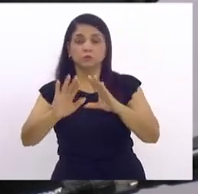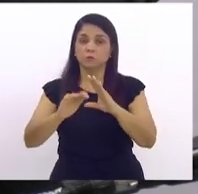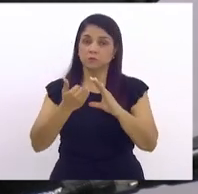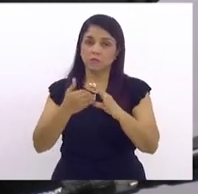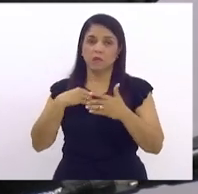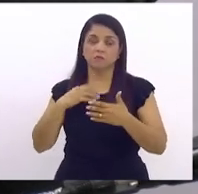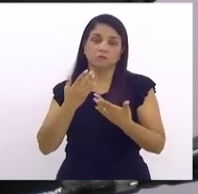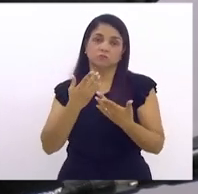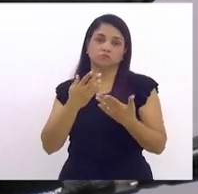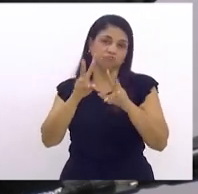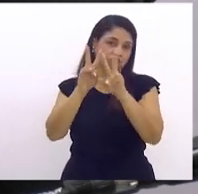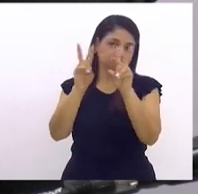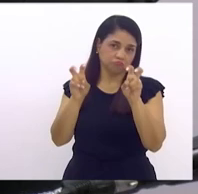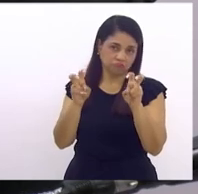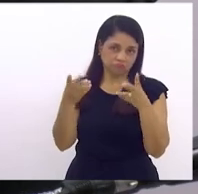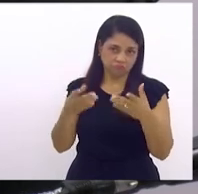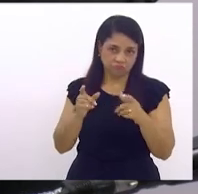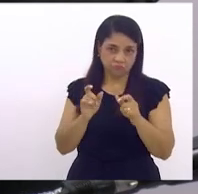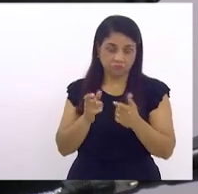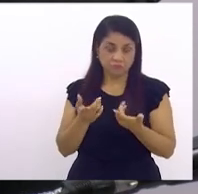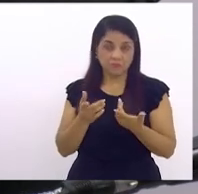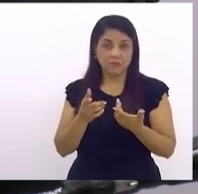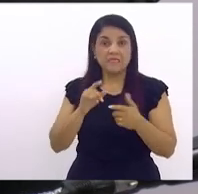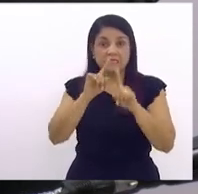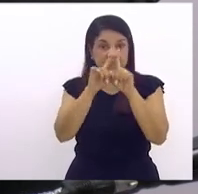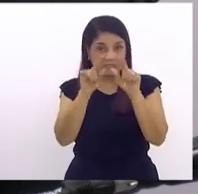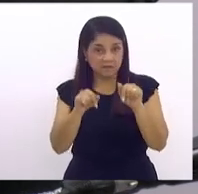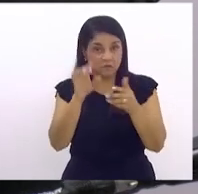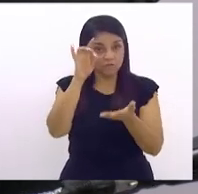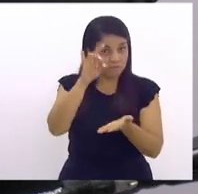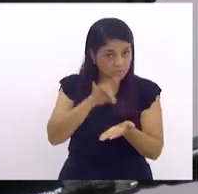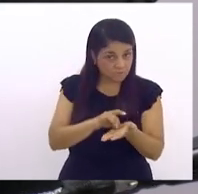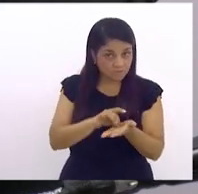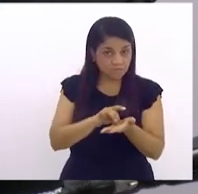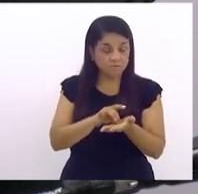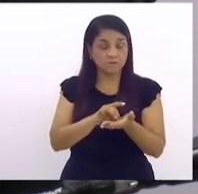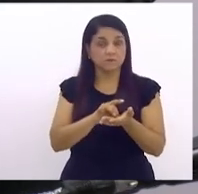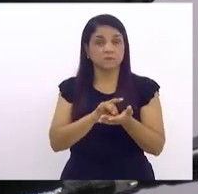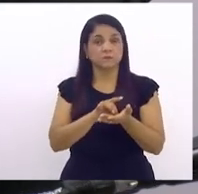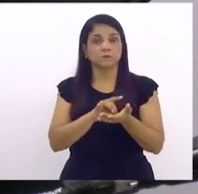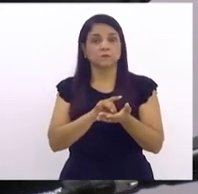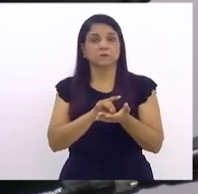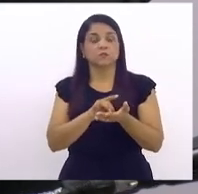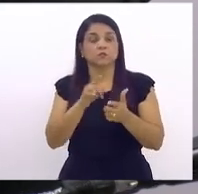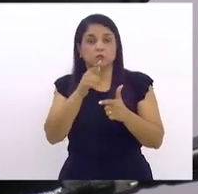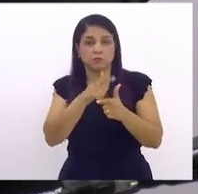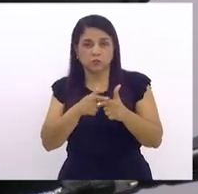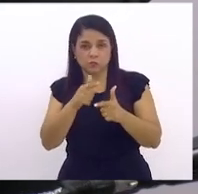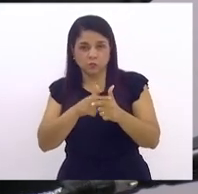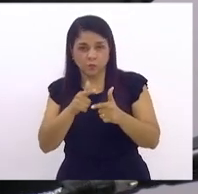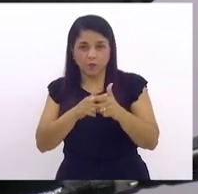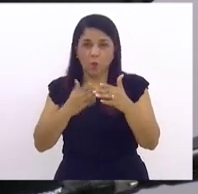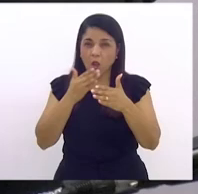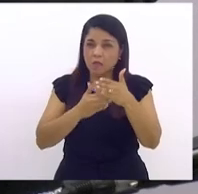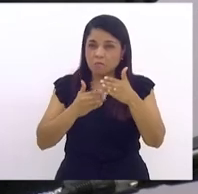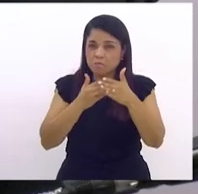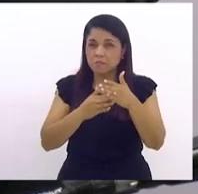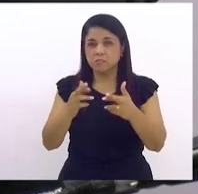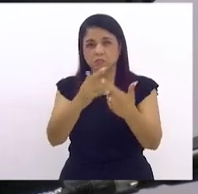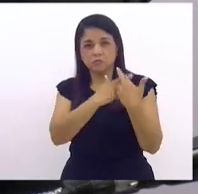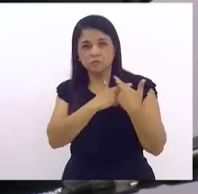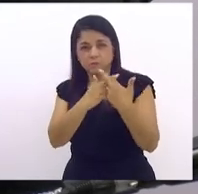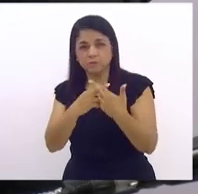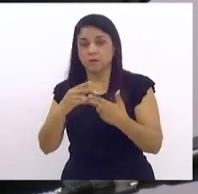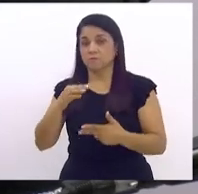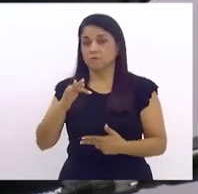termos. Porque, de servidor de verdade, além de todos os imbróglios relacionados aos limites da lei de responsabilidade